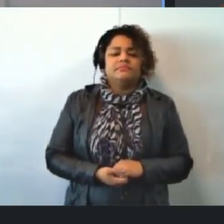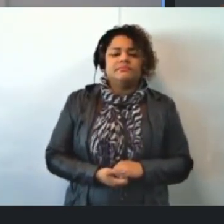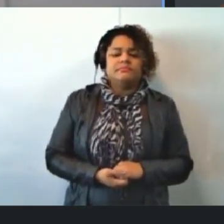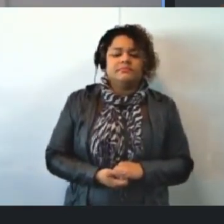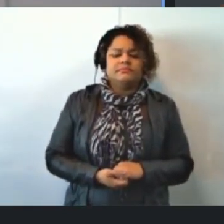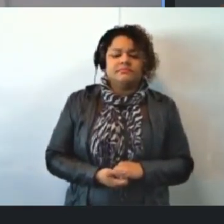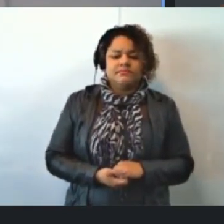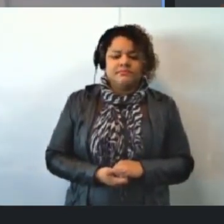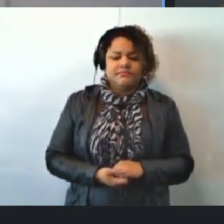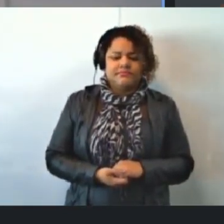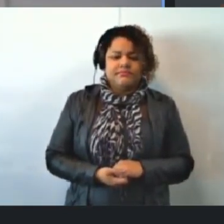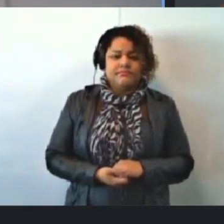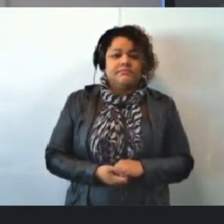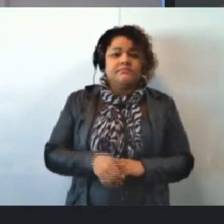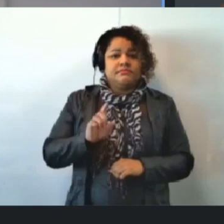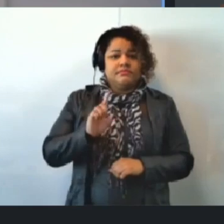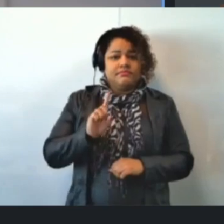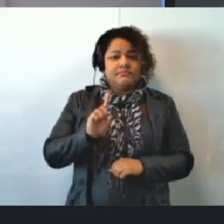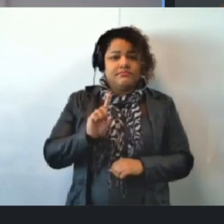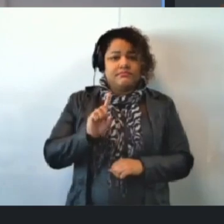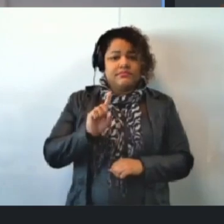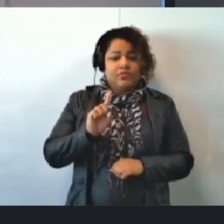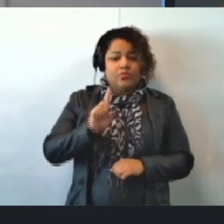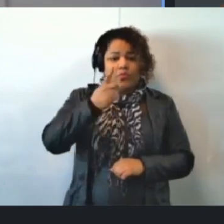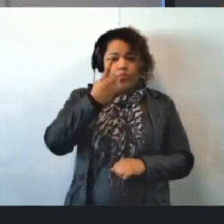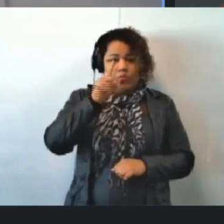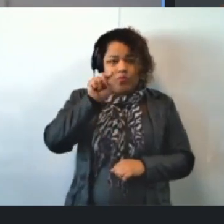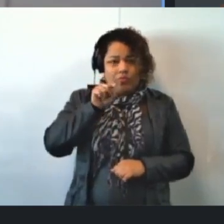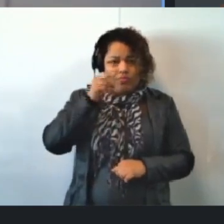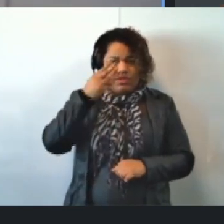Às 13 horas e 38 minutos, no dia